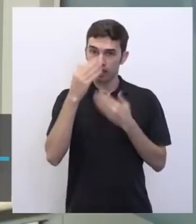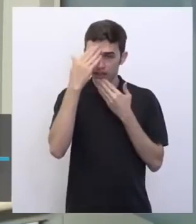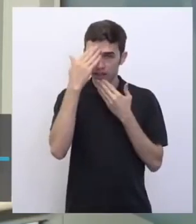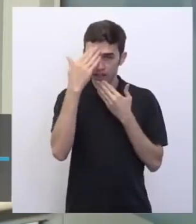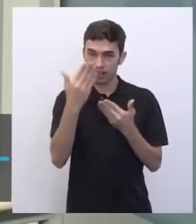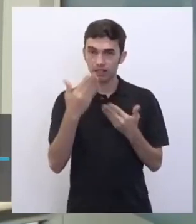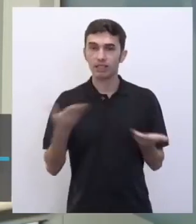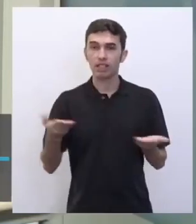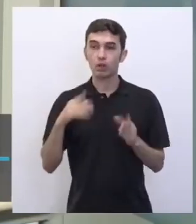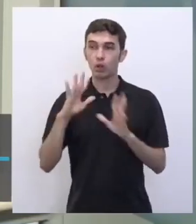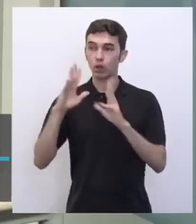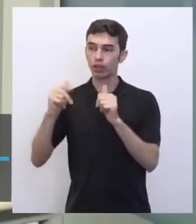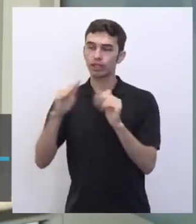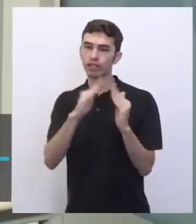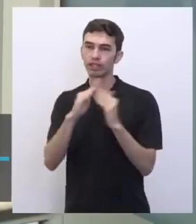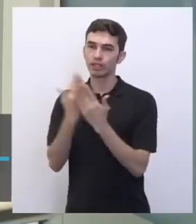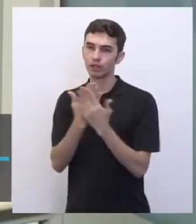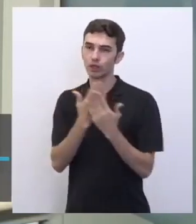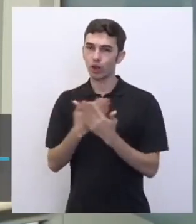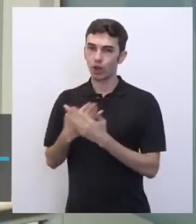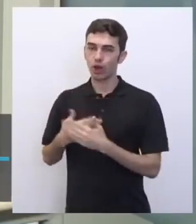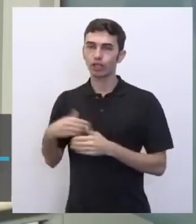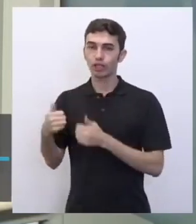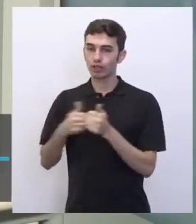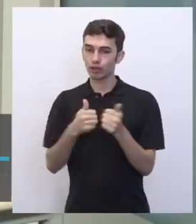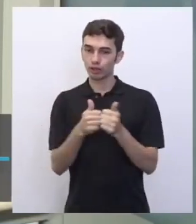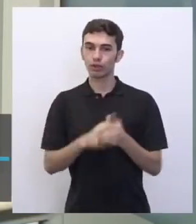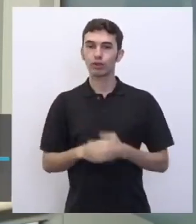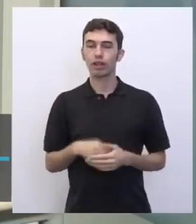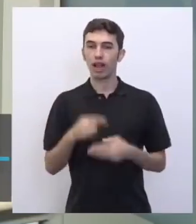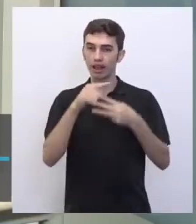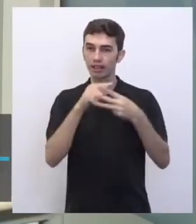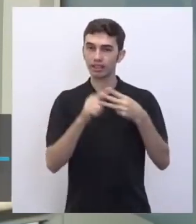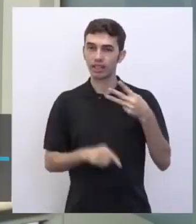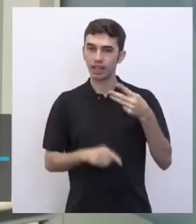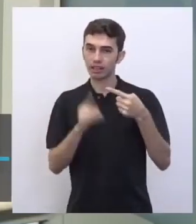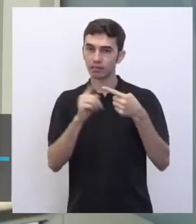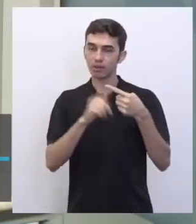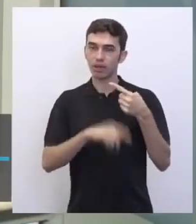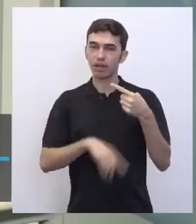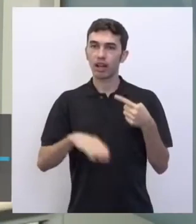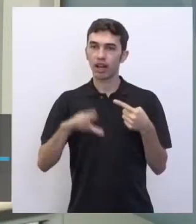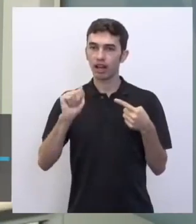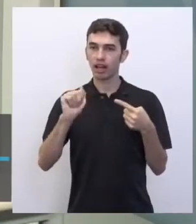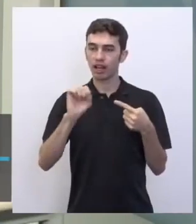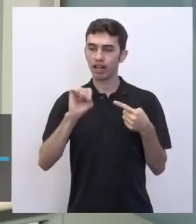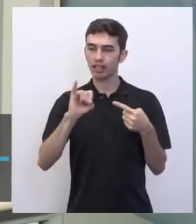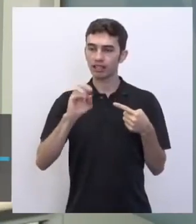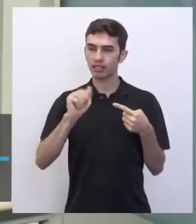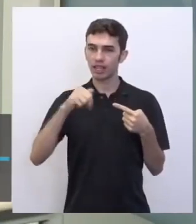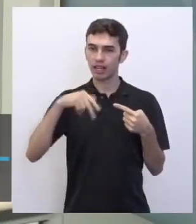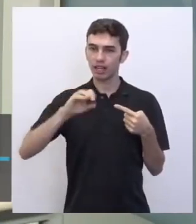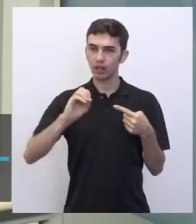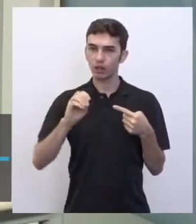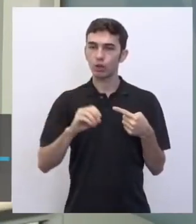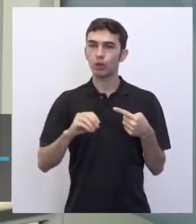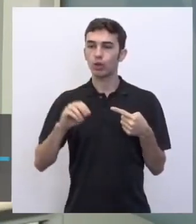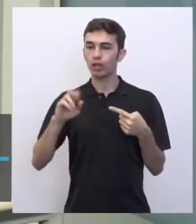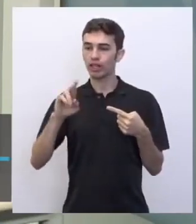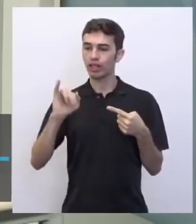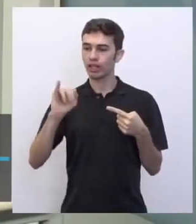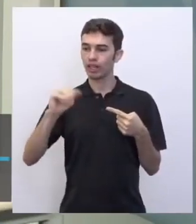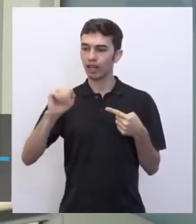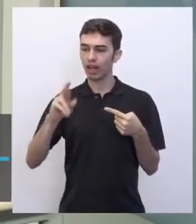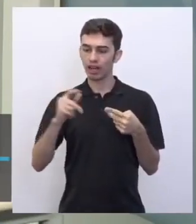que estão nos acompanhando, né? Gostaria de destacar aqui três primeiras escolas: a Cassiano Ricardo de Mauá, a